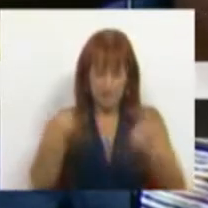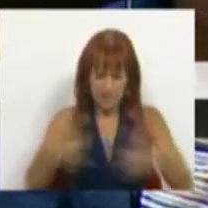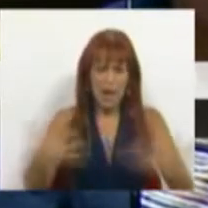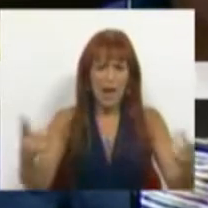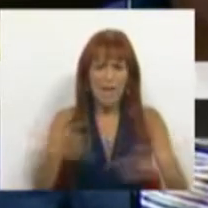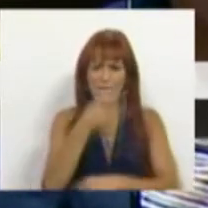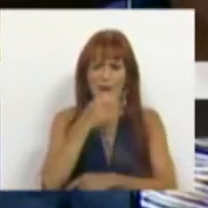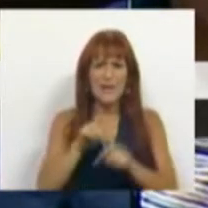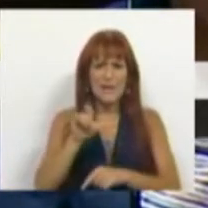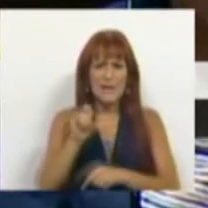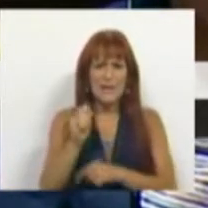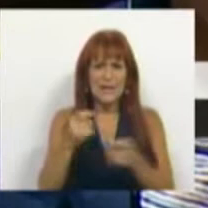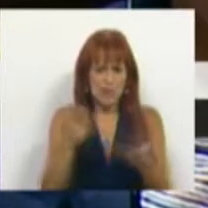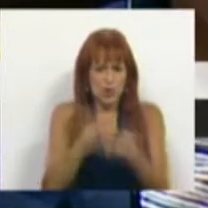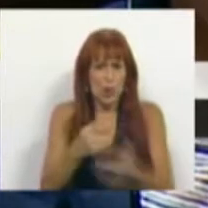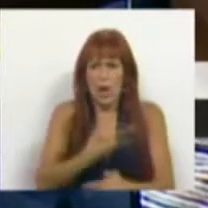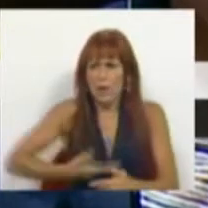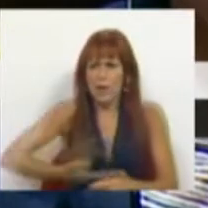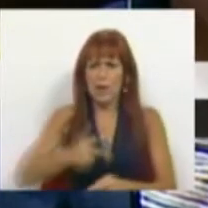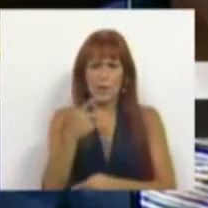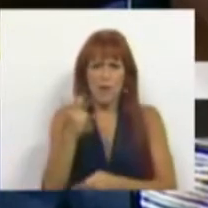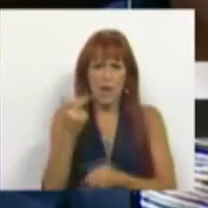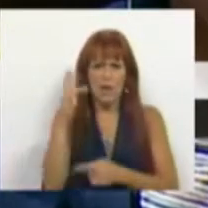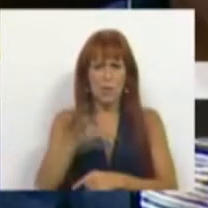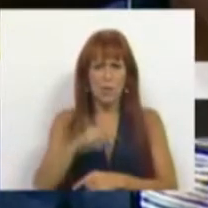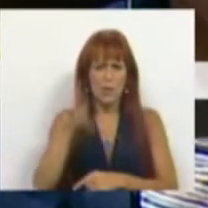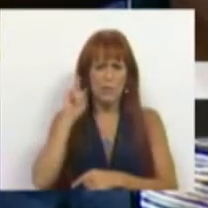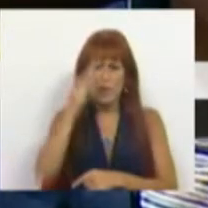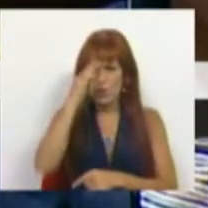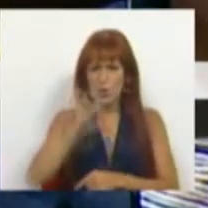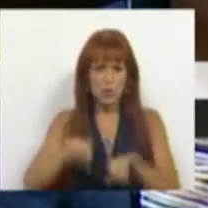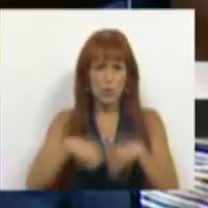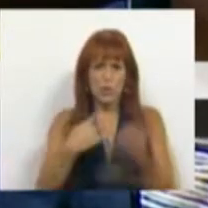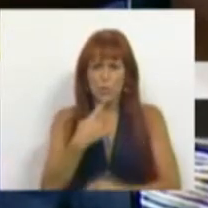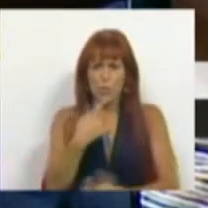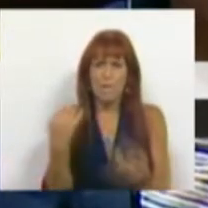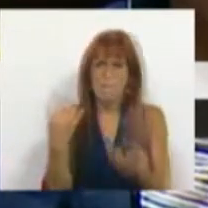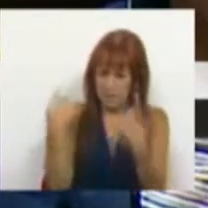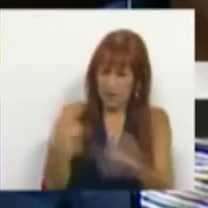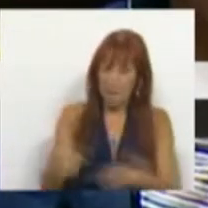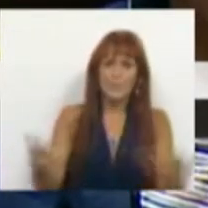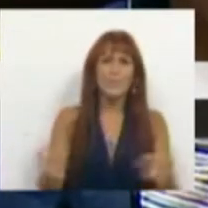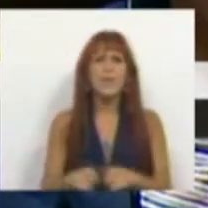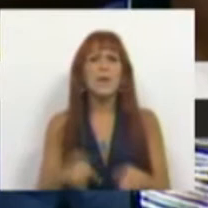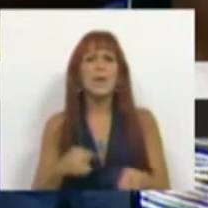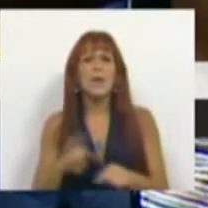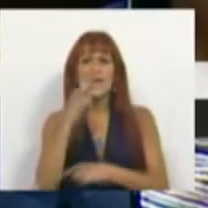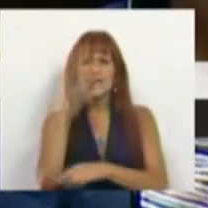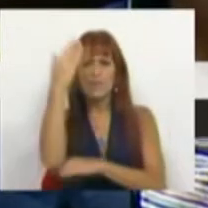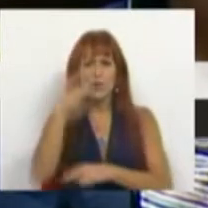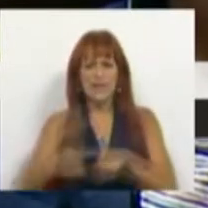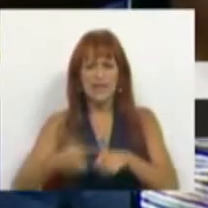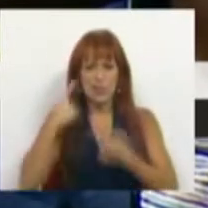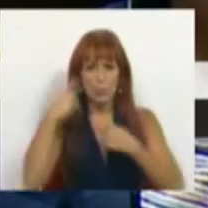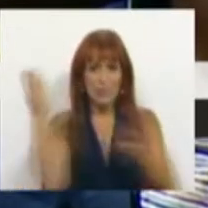a falar de um liceu centenário com uma importância histórica e social subejamente reconhecida. Considerado um monumento de interesse público